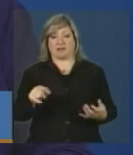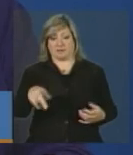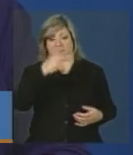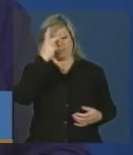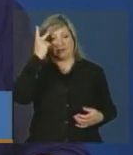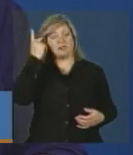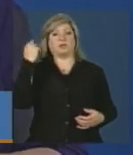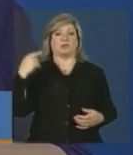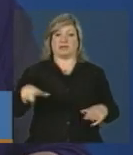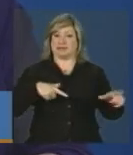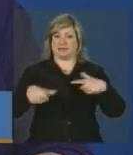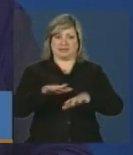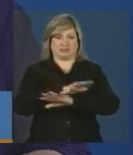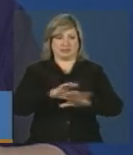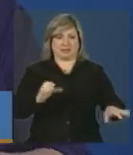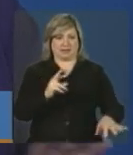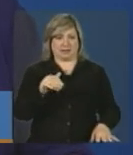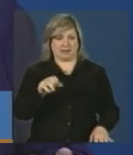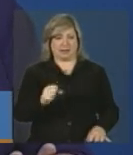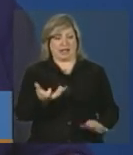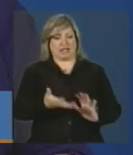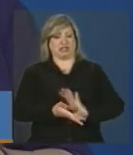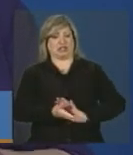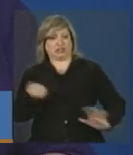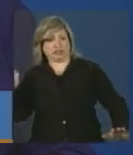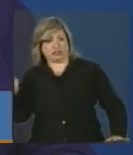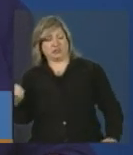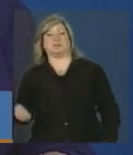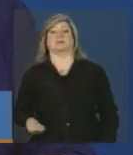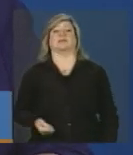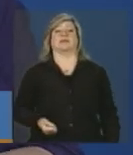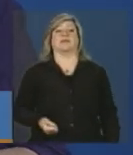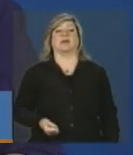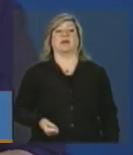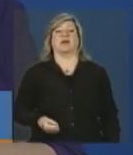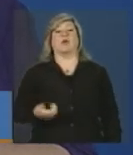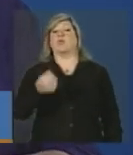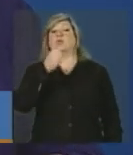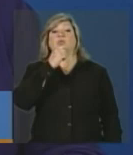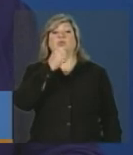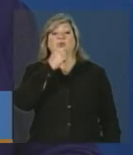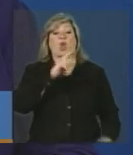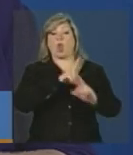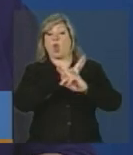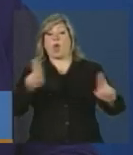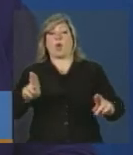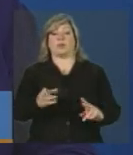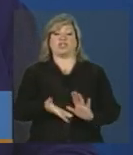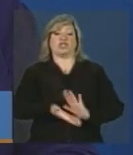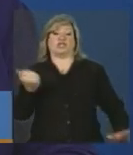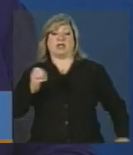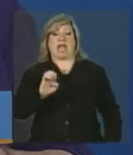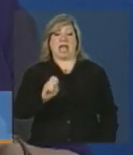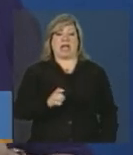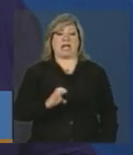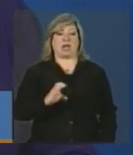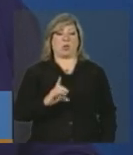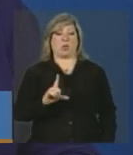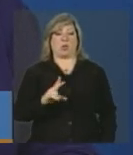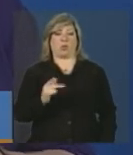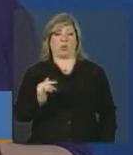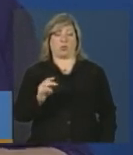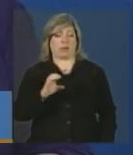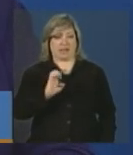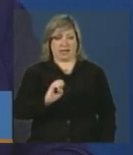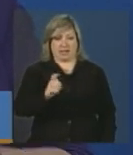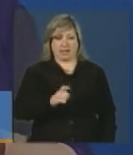não trabalhe mais no CRAS, então ele quer excluí-lo. Então, não tem essa opção excluir no caso do CRAS. Mas o que ele vai